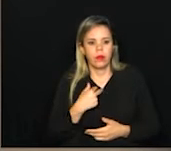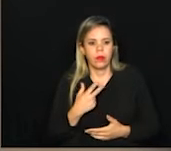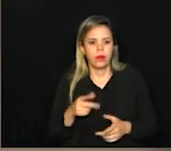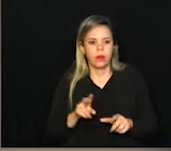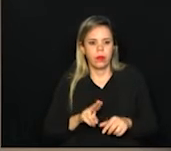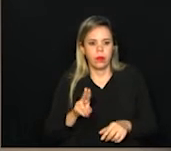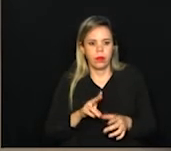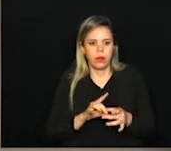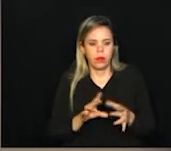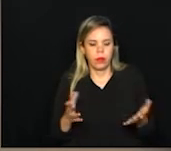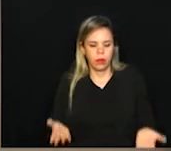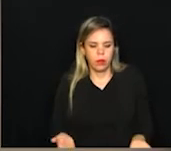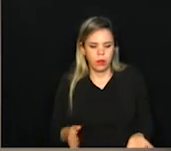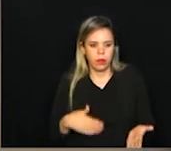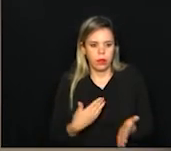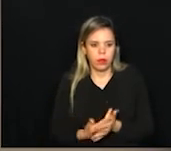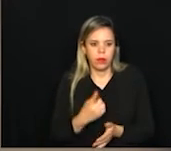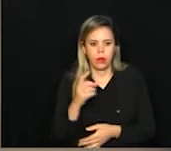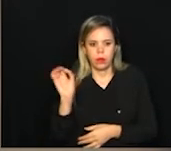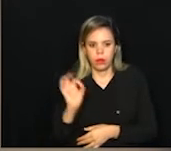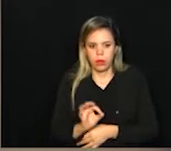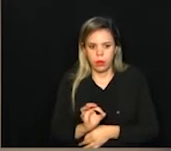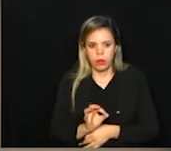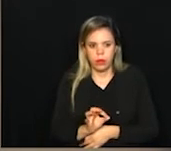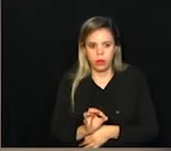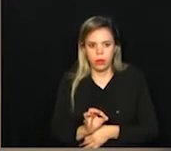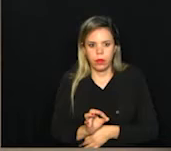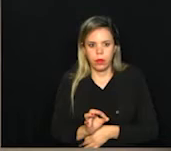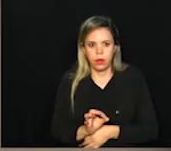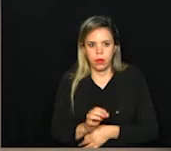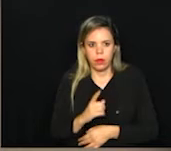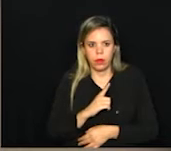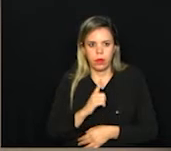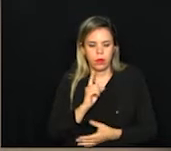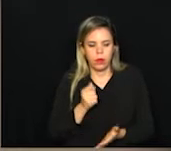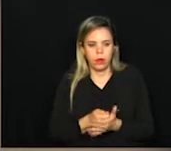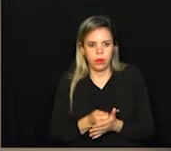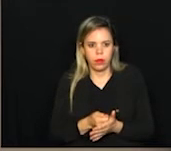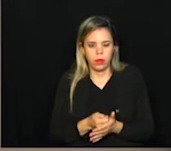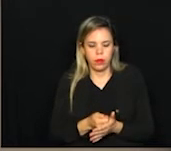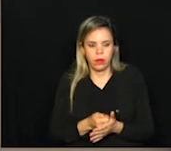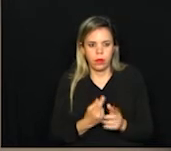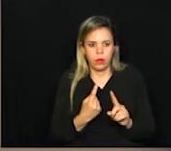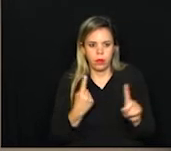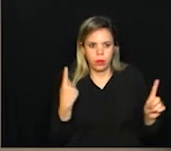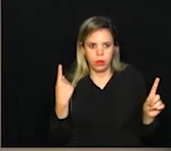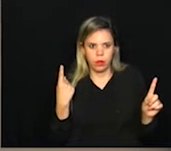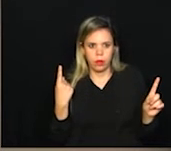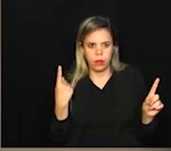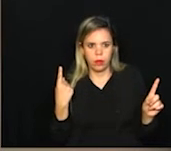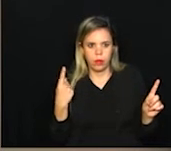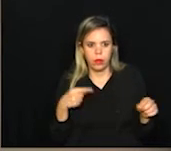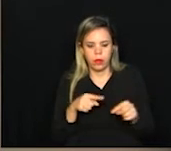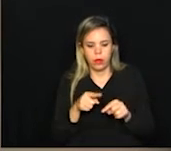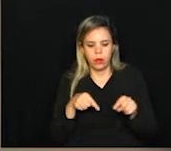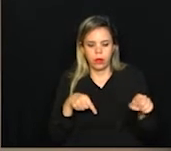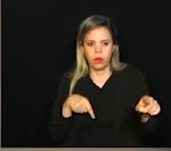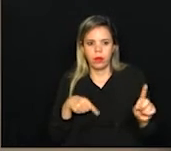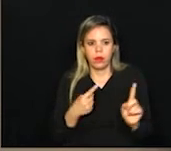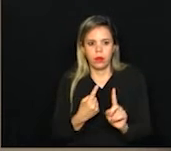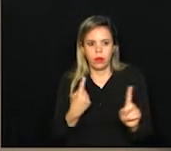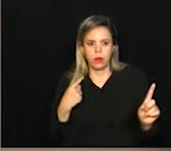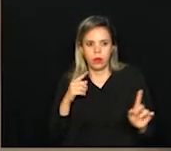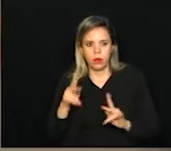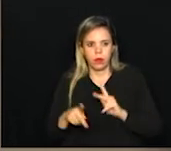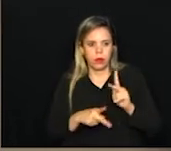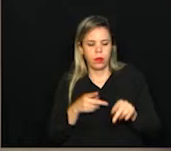também é permitida até 100%, desde que tenhamos a garantia do distanciamento de 1 metro entre todos